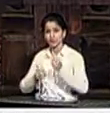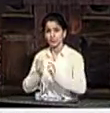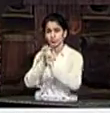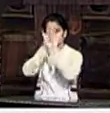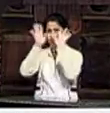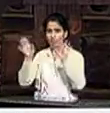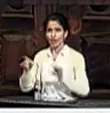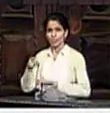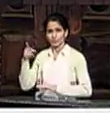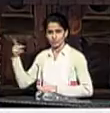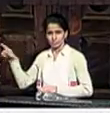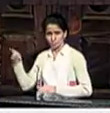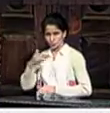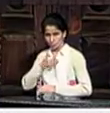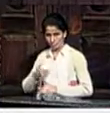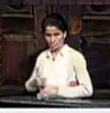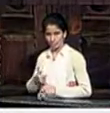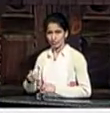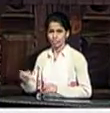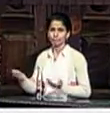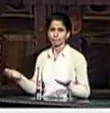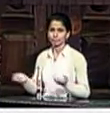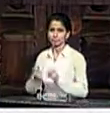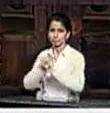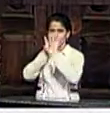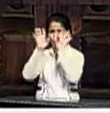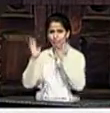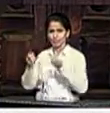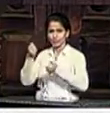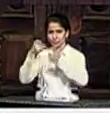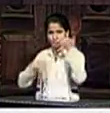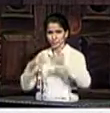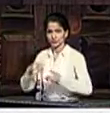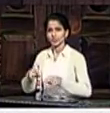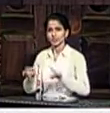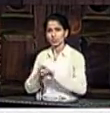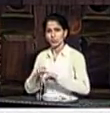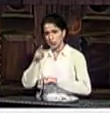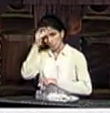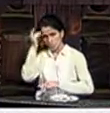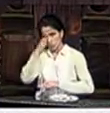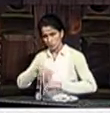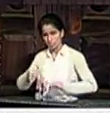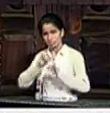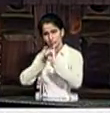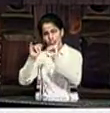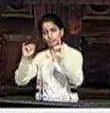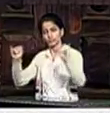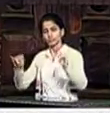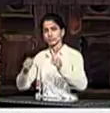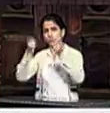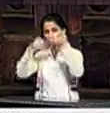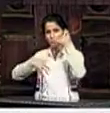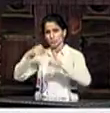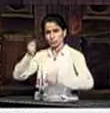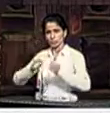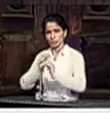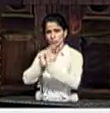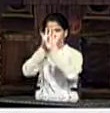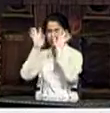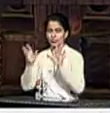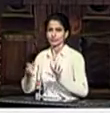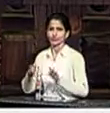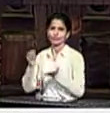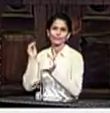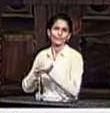parte do Executivo com essa casa e com o povo fluminense, no sentido de